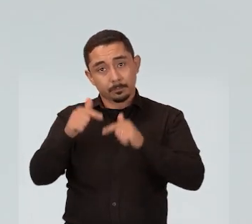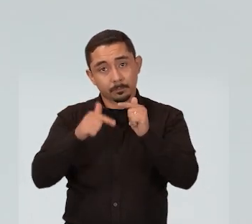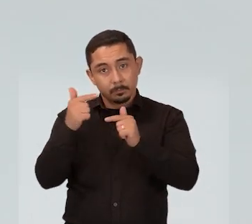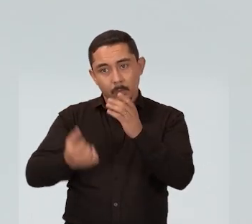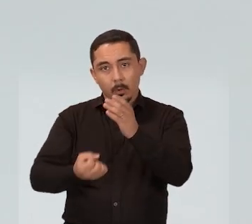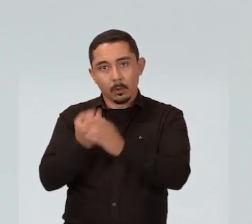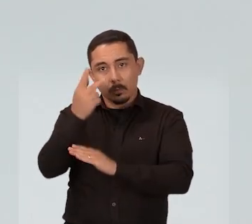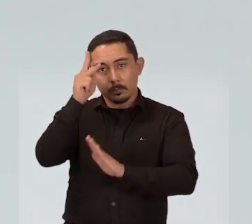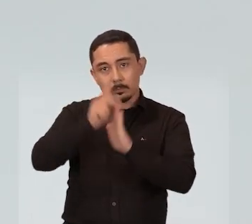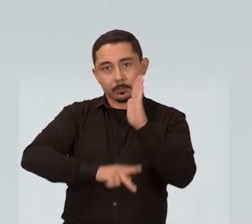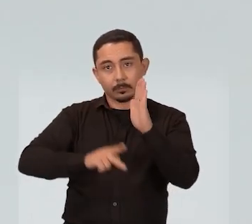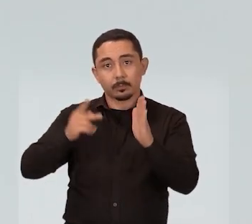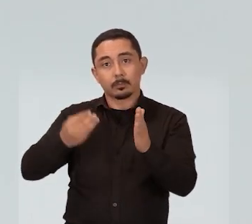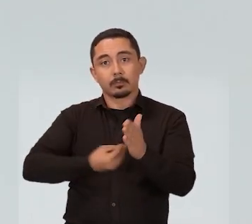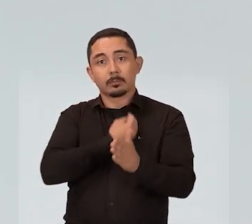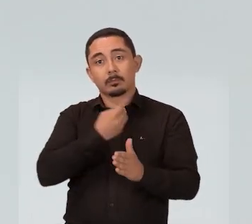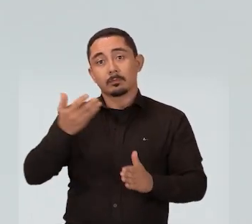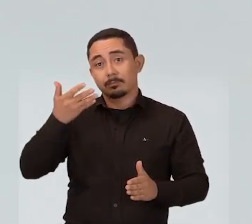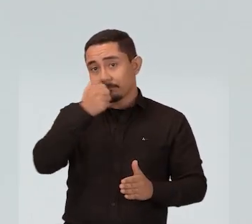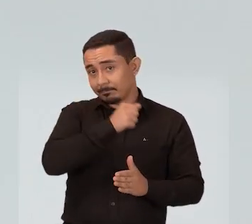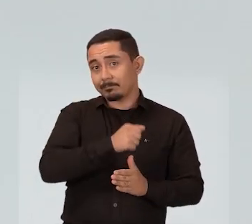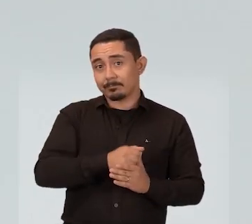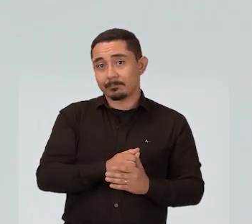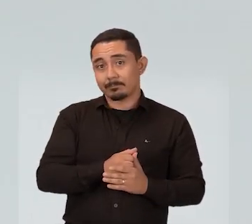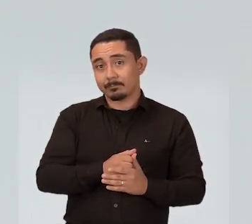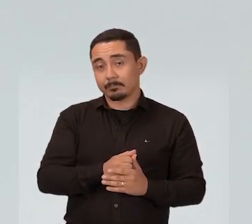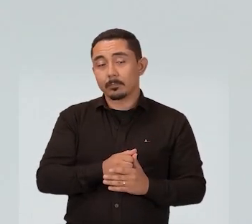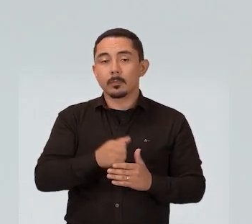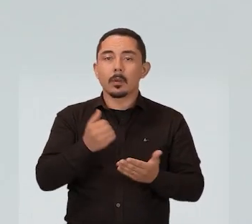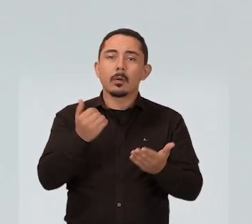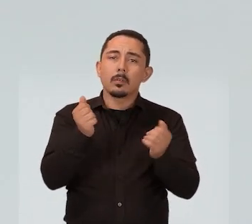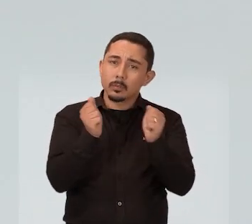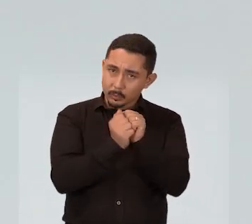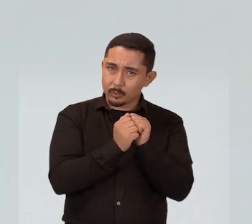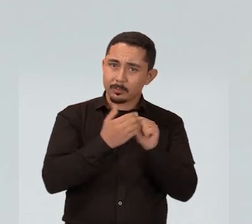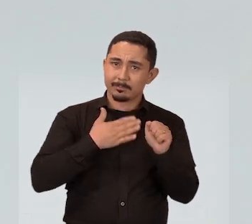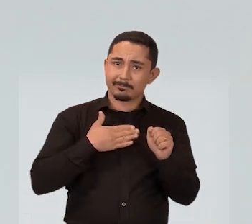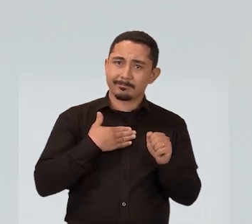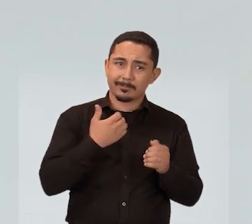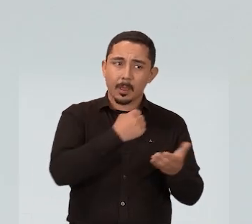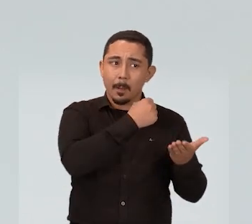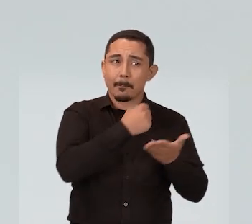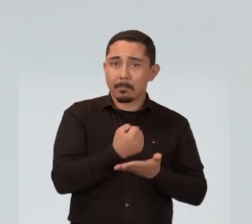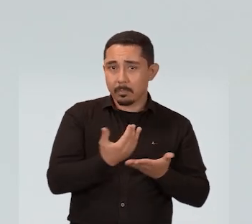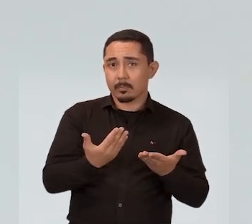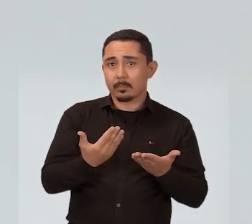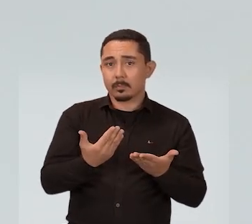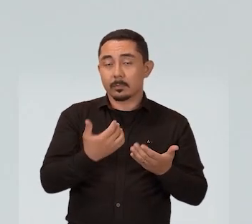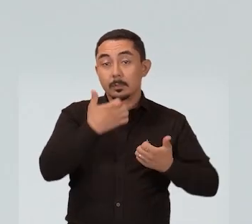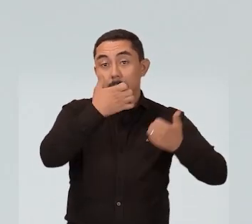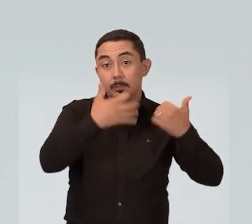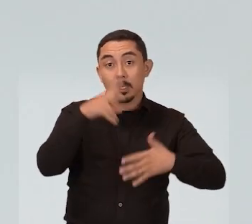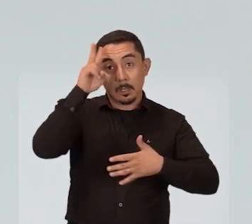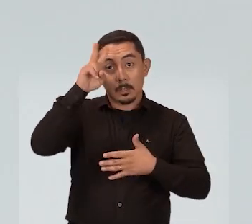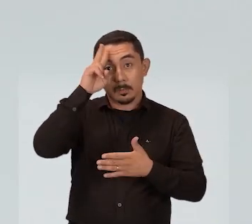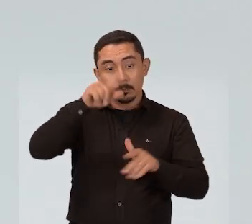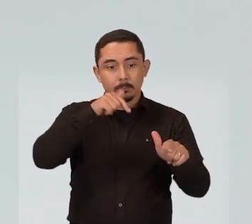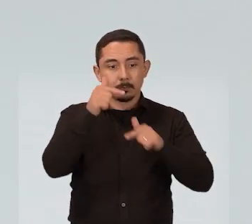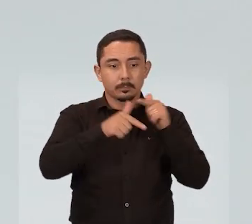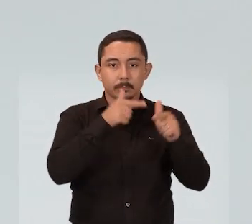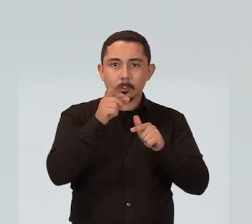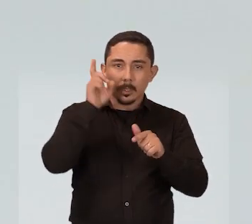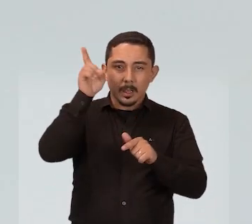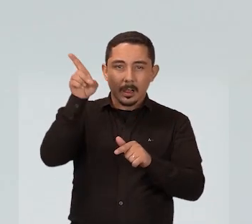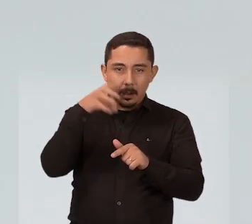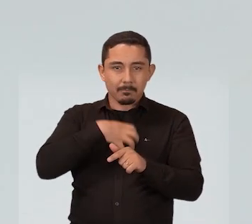do Trabalho criou o projeto Vida Pós-Resgate. Acompanhe comigo agora, na reportagem de Carolina Vasco,